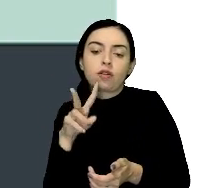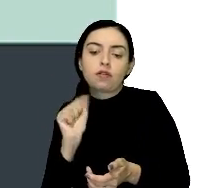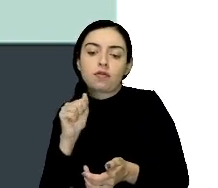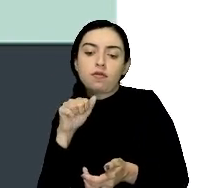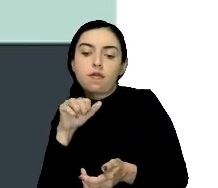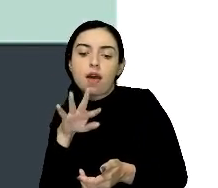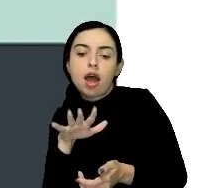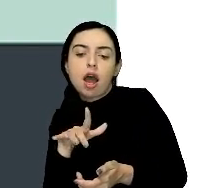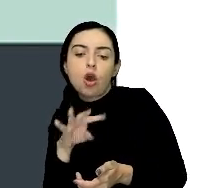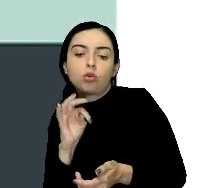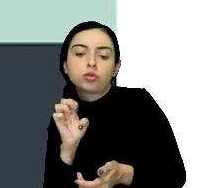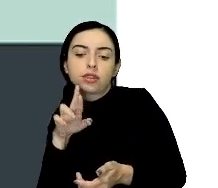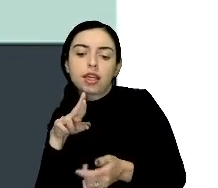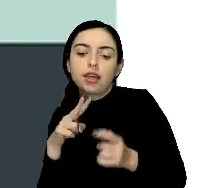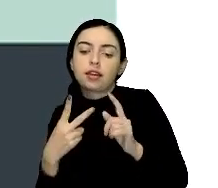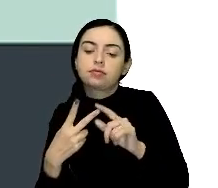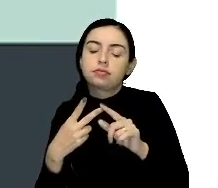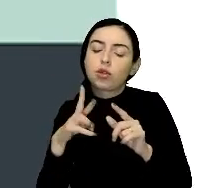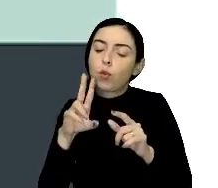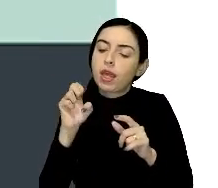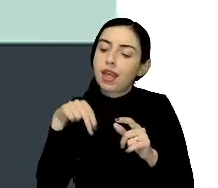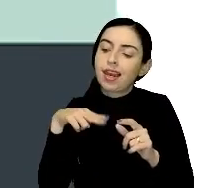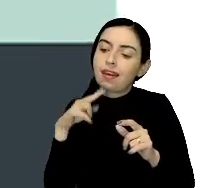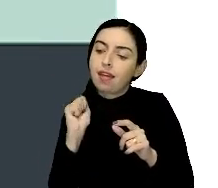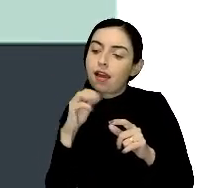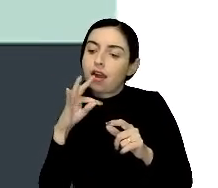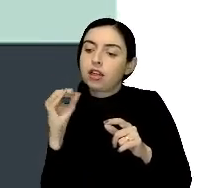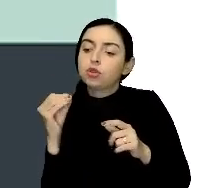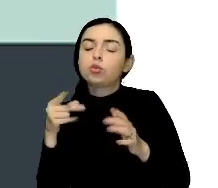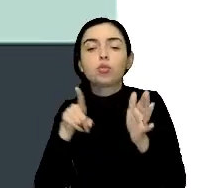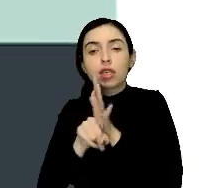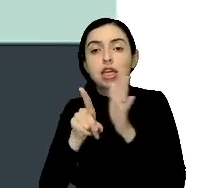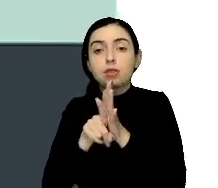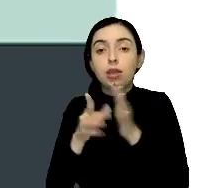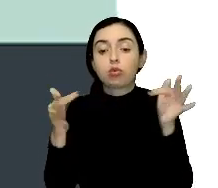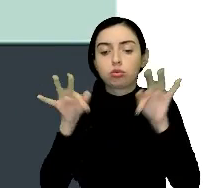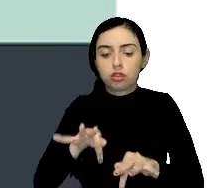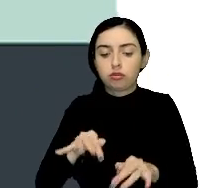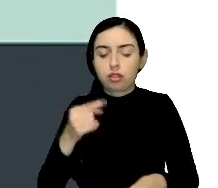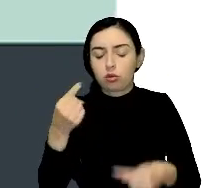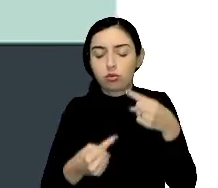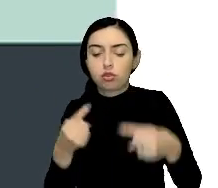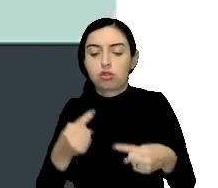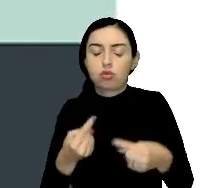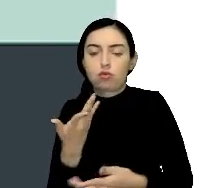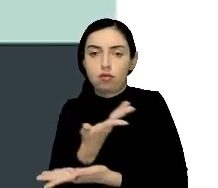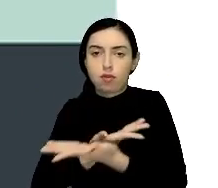com as perguntas de vocês ao final. A discussão aqui envolve